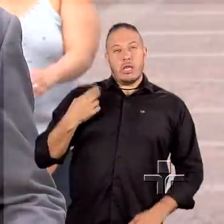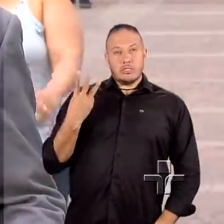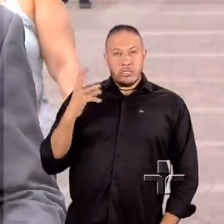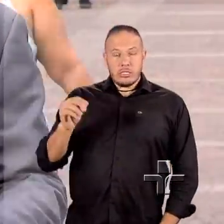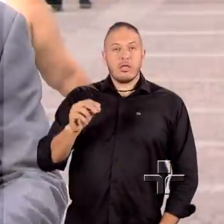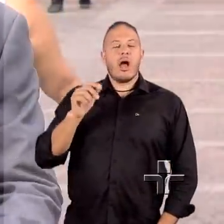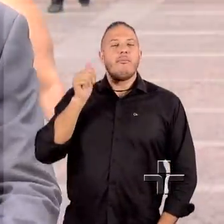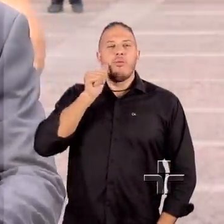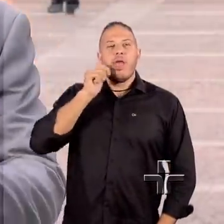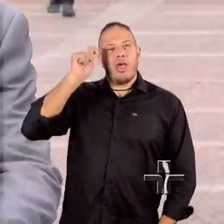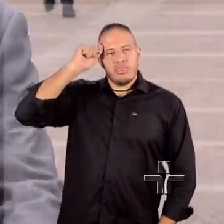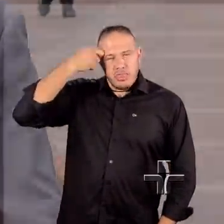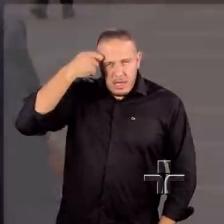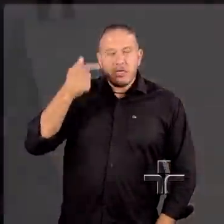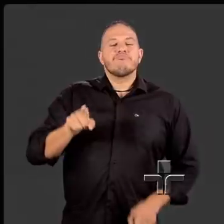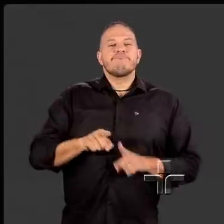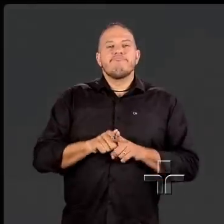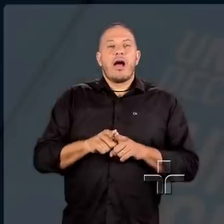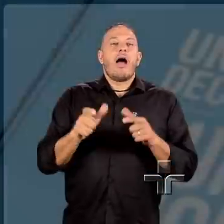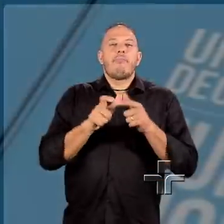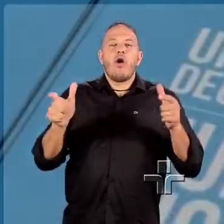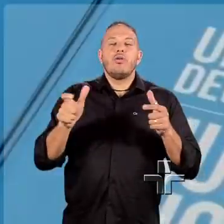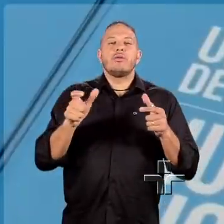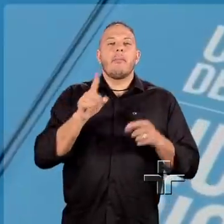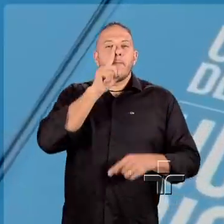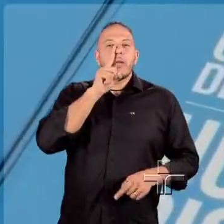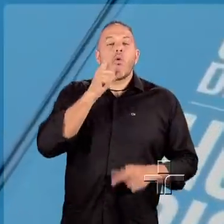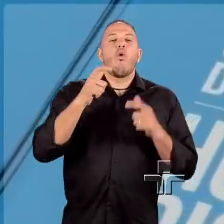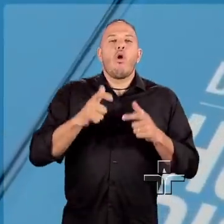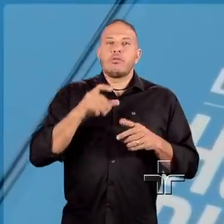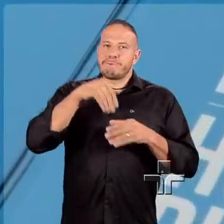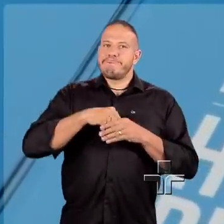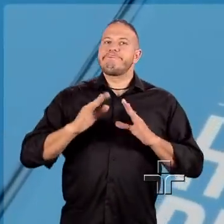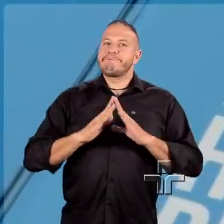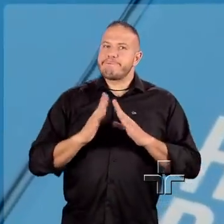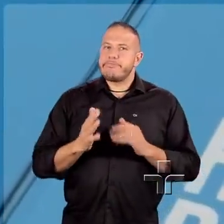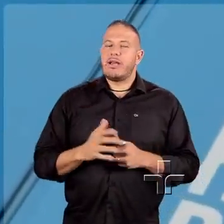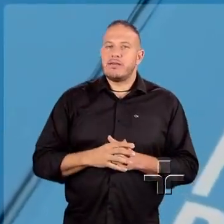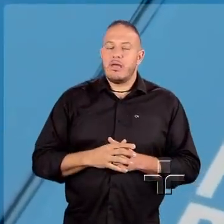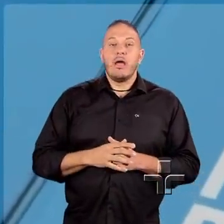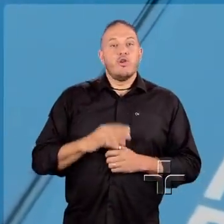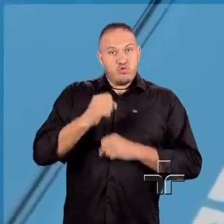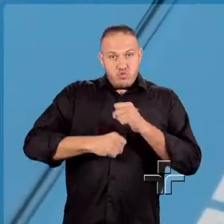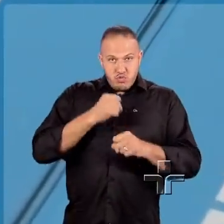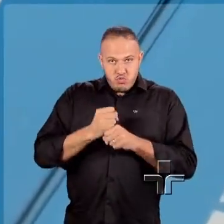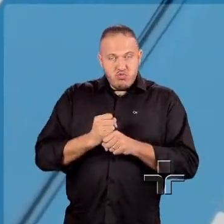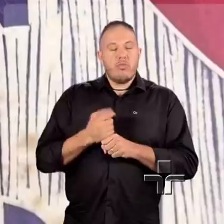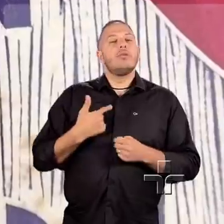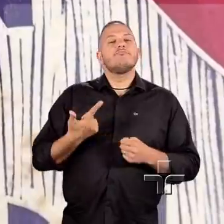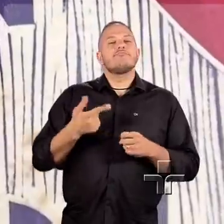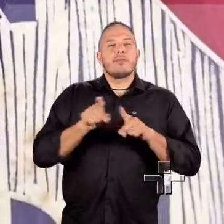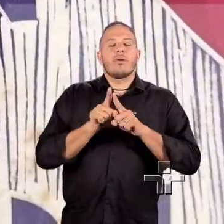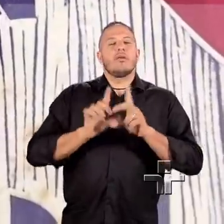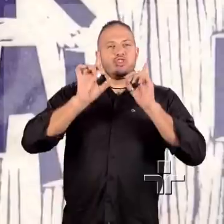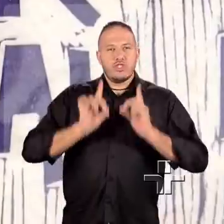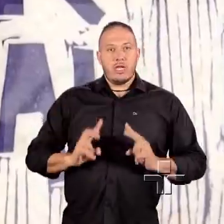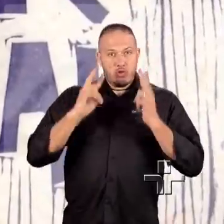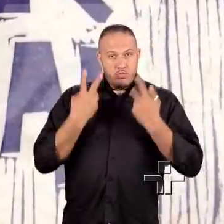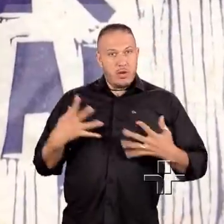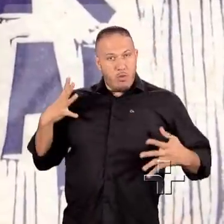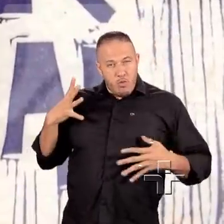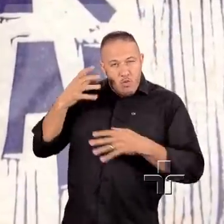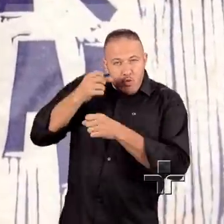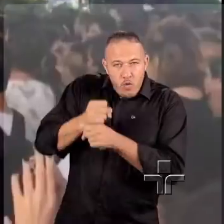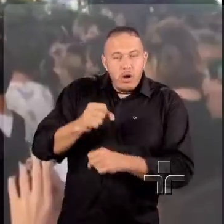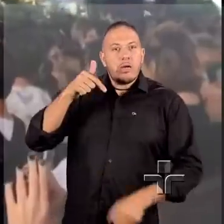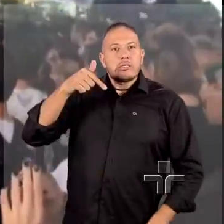dos casos, o perigo está dentro de casa. No ano em que a Declaração Universal dos Direitos Humanos completa 70 anos,